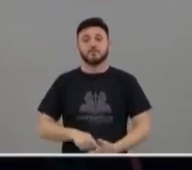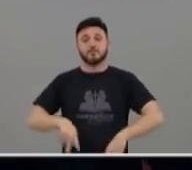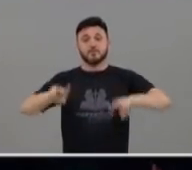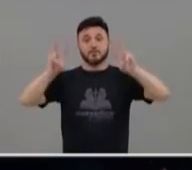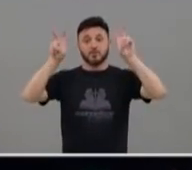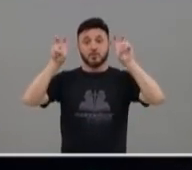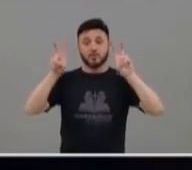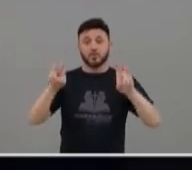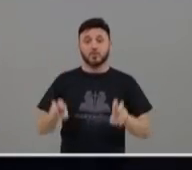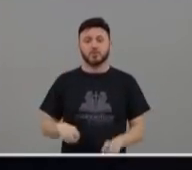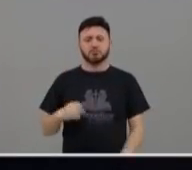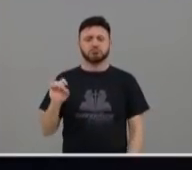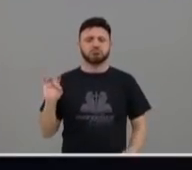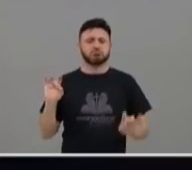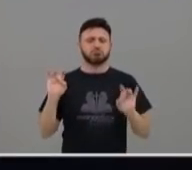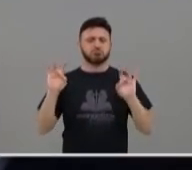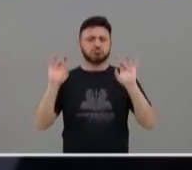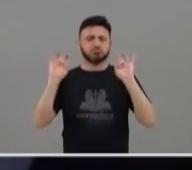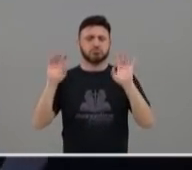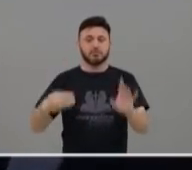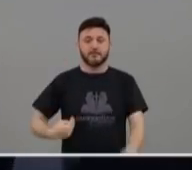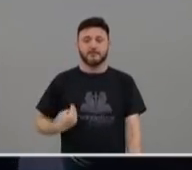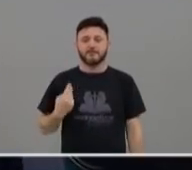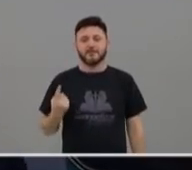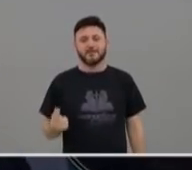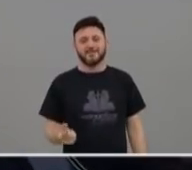para viver.